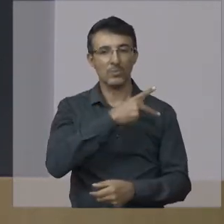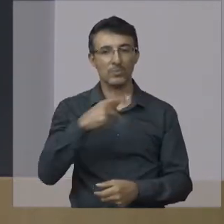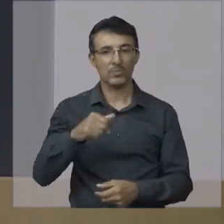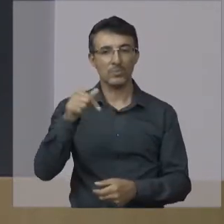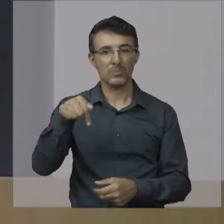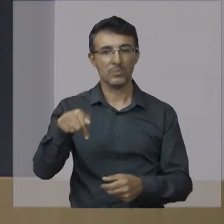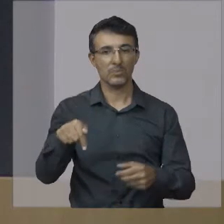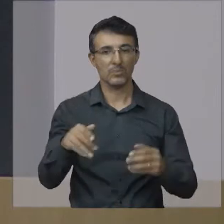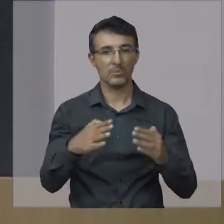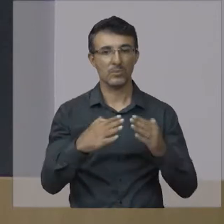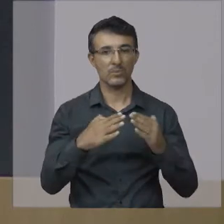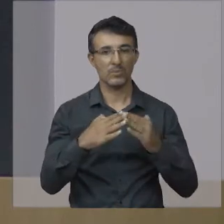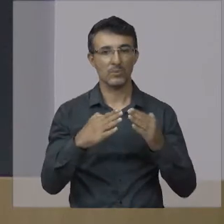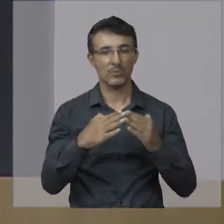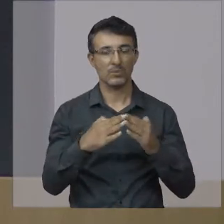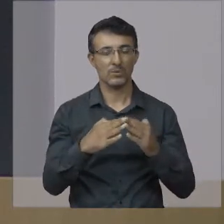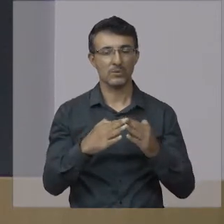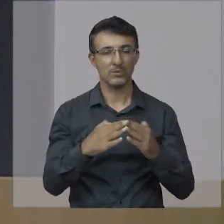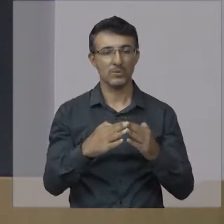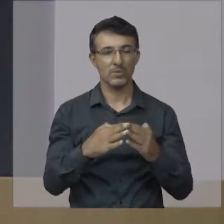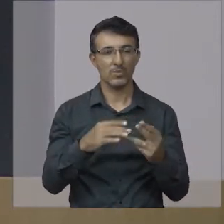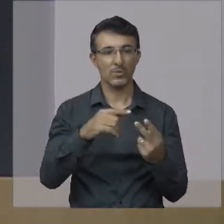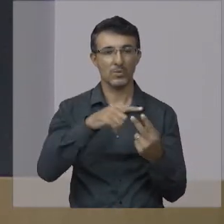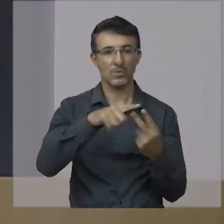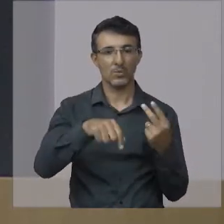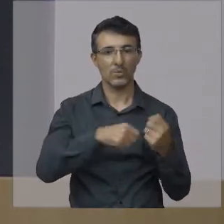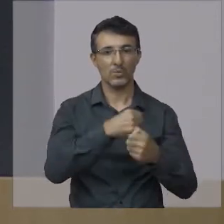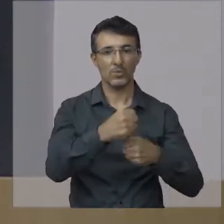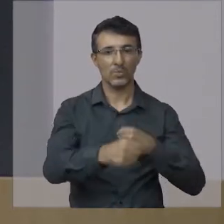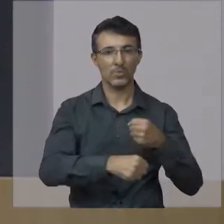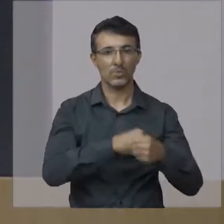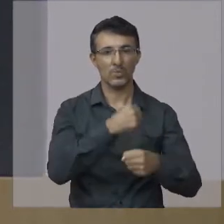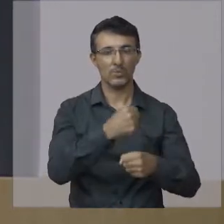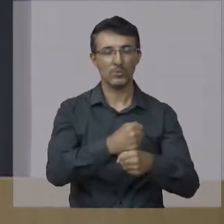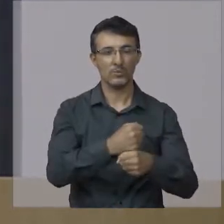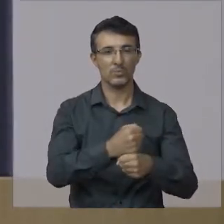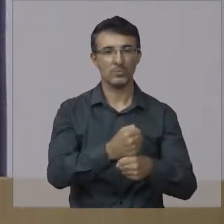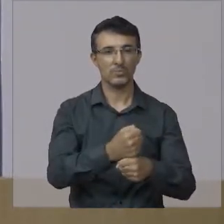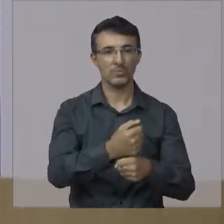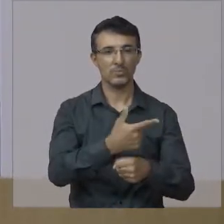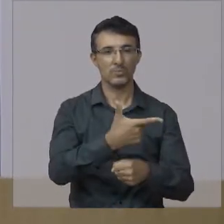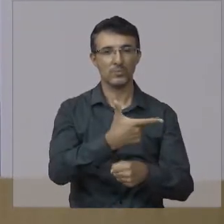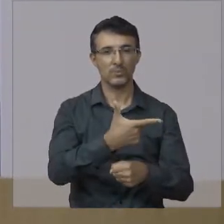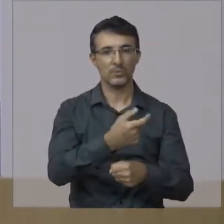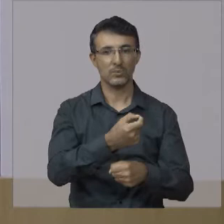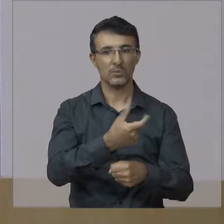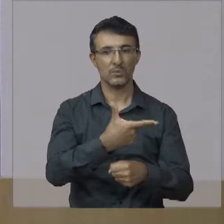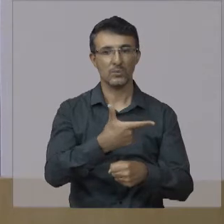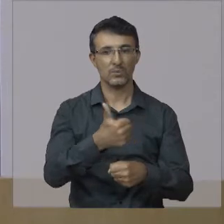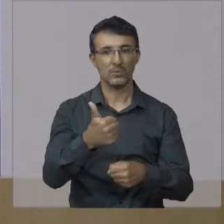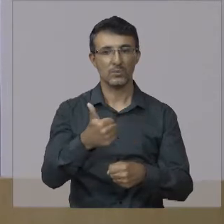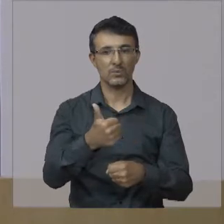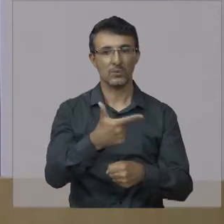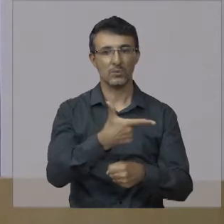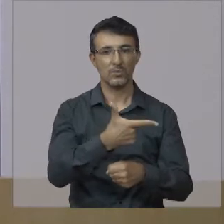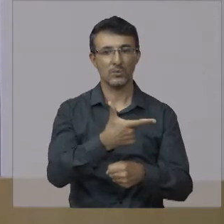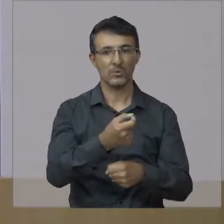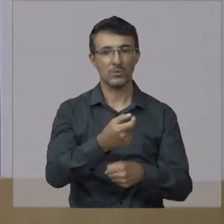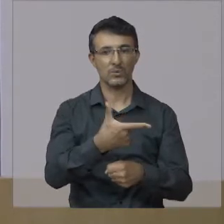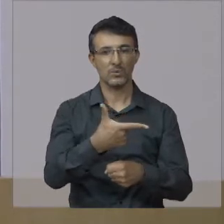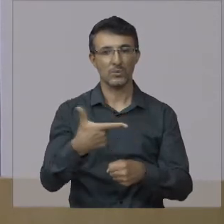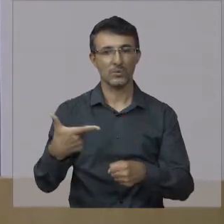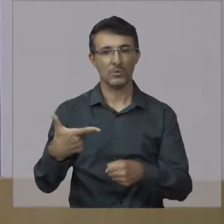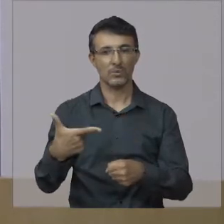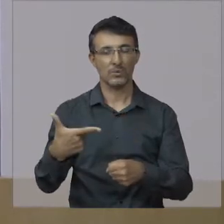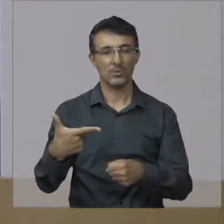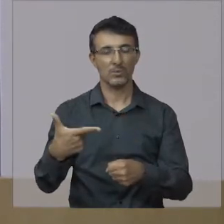2021-2022. E para atuar como escrutinadores, convido os senhores Dr. Elton Júnior da Farmácia